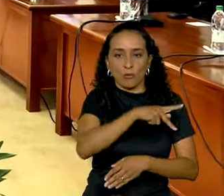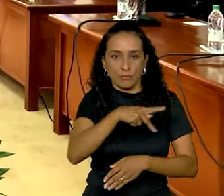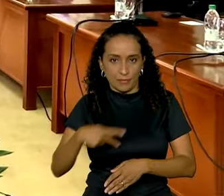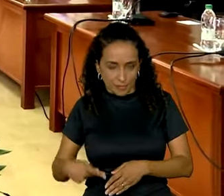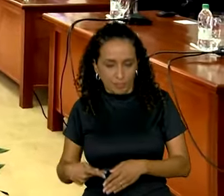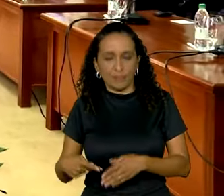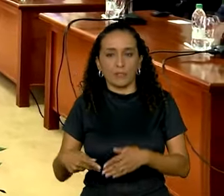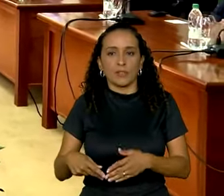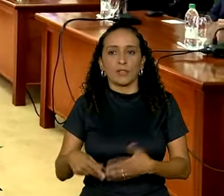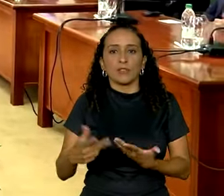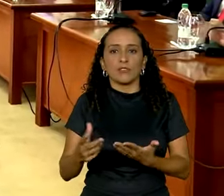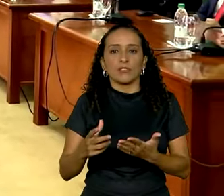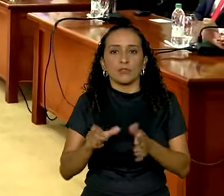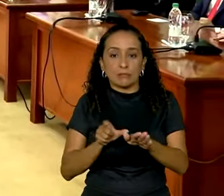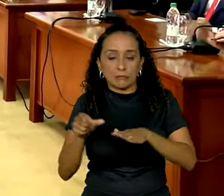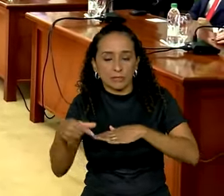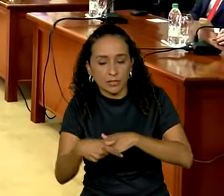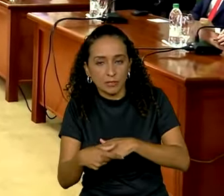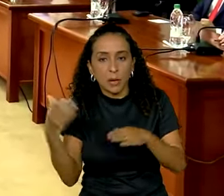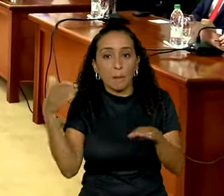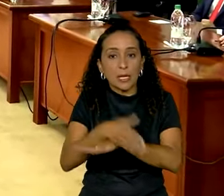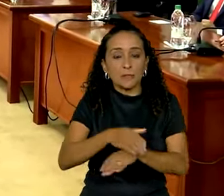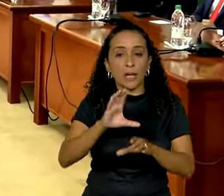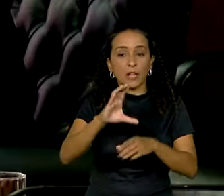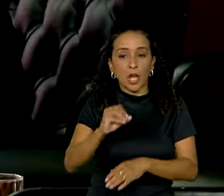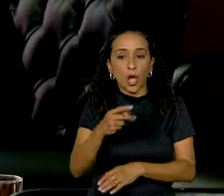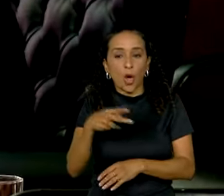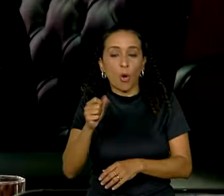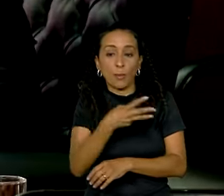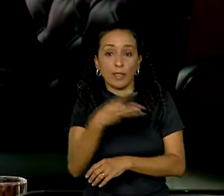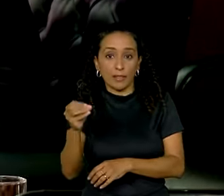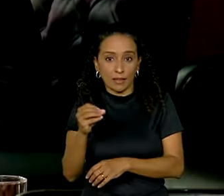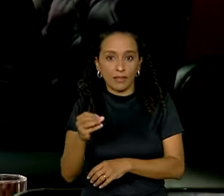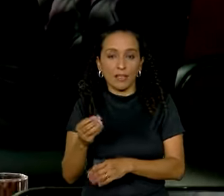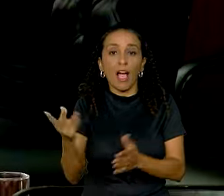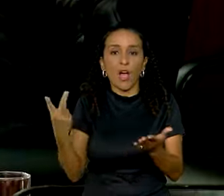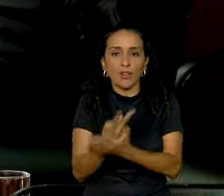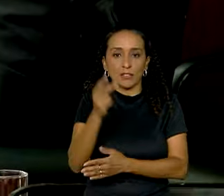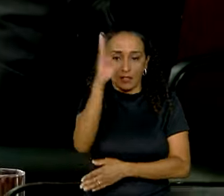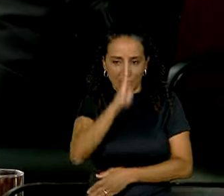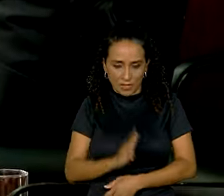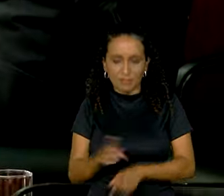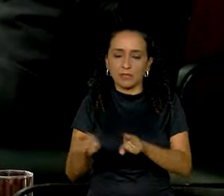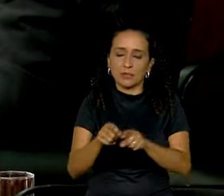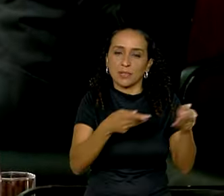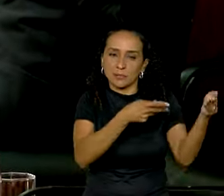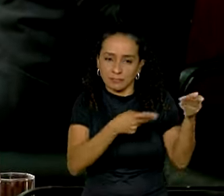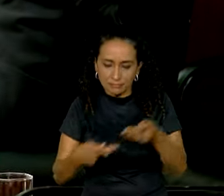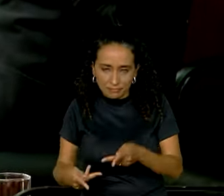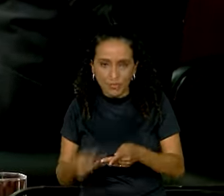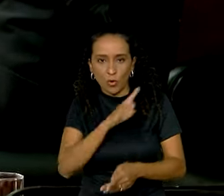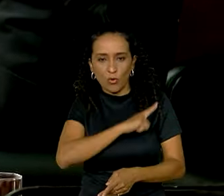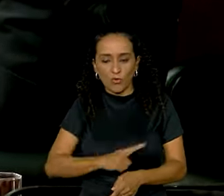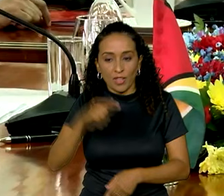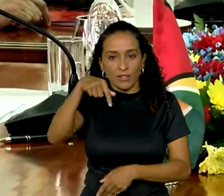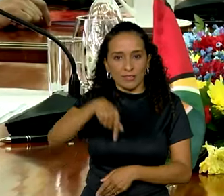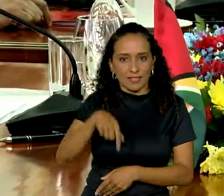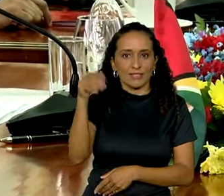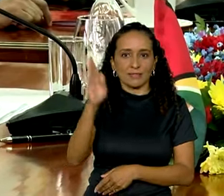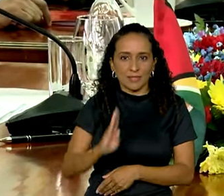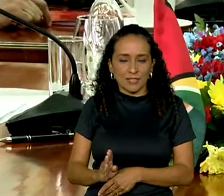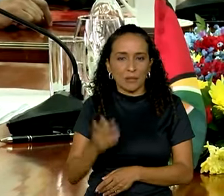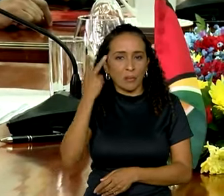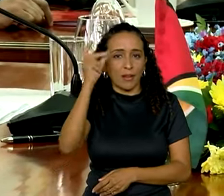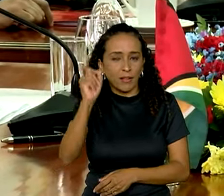para participar da cop 30 que será realizada no Brasil e propôs uma visita do Governo da Guiana ao nosso país